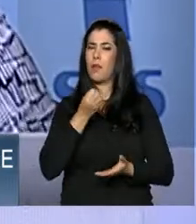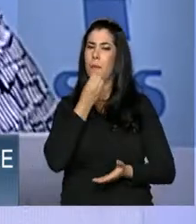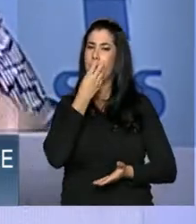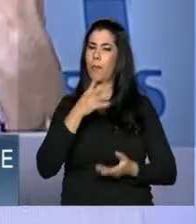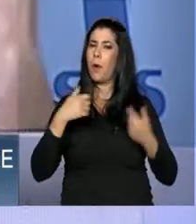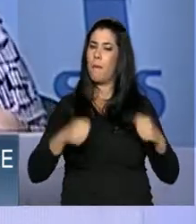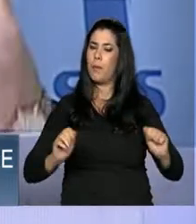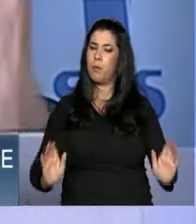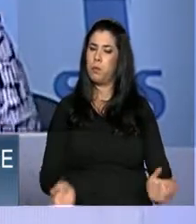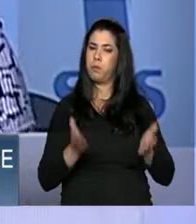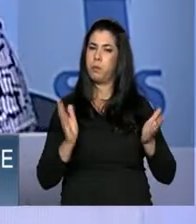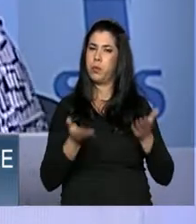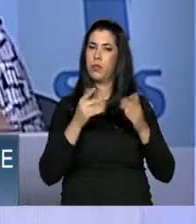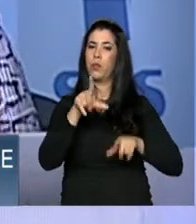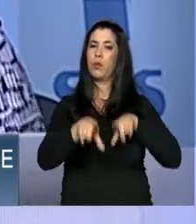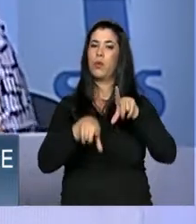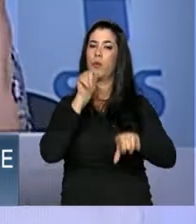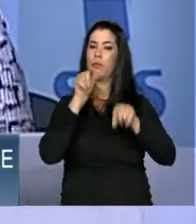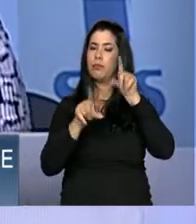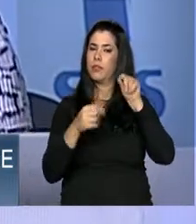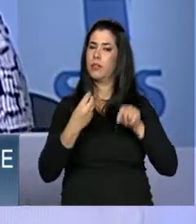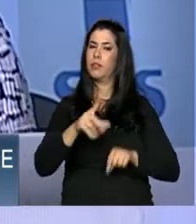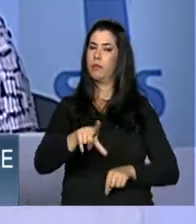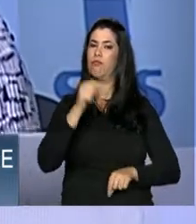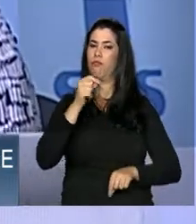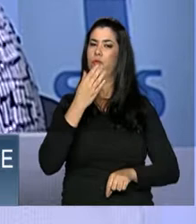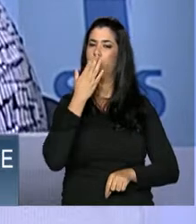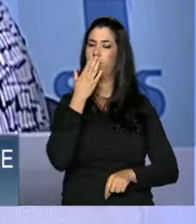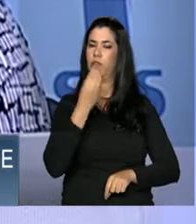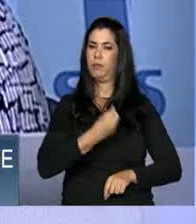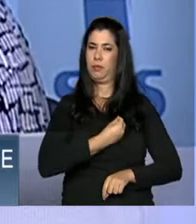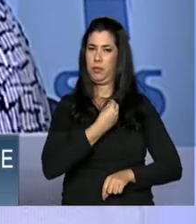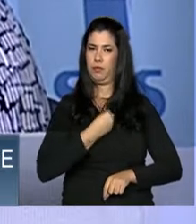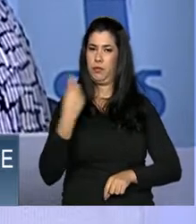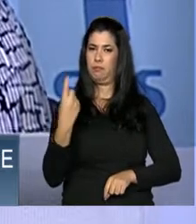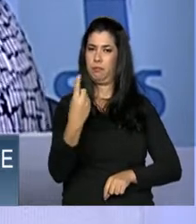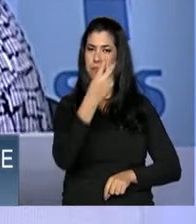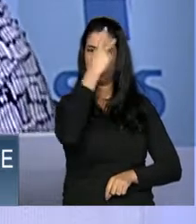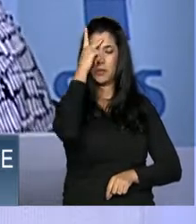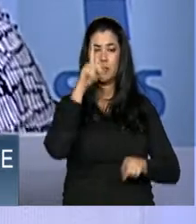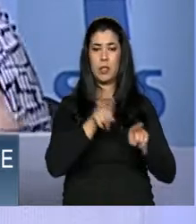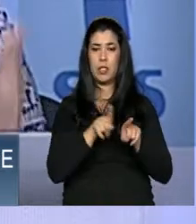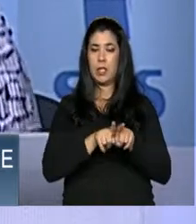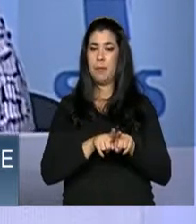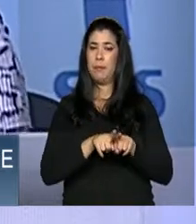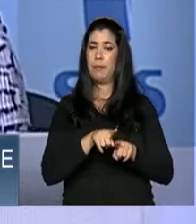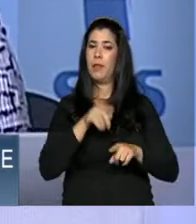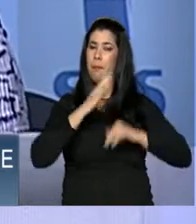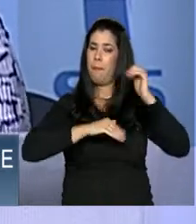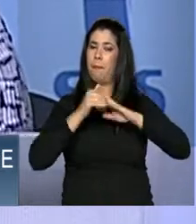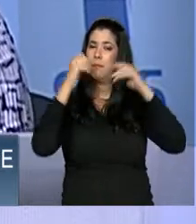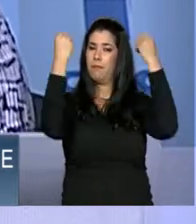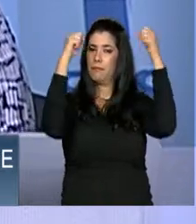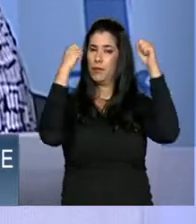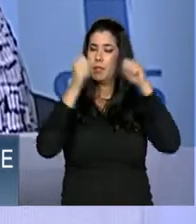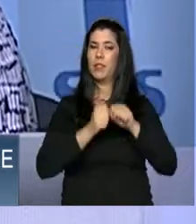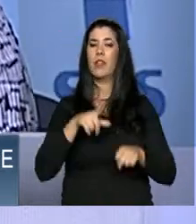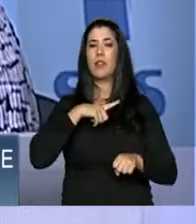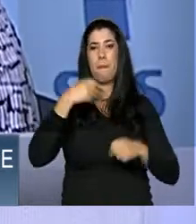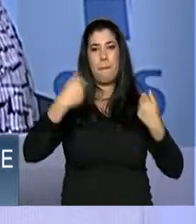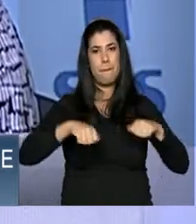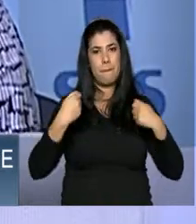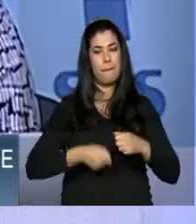estimulada tanto enquanto uma opção de vida de cada uma das pessoas, mas também enquanto uma